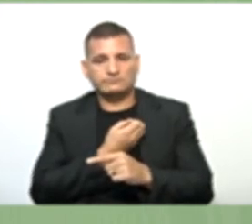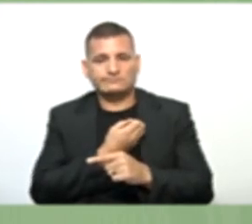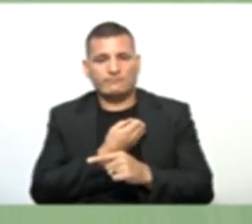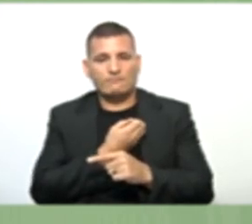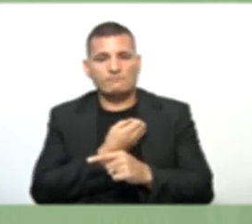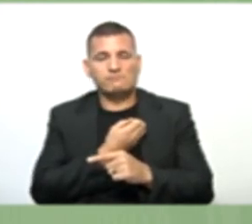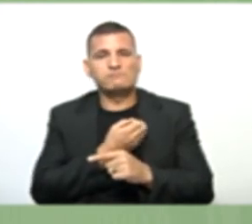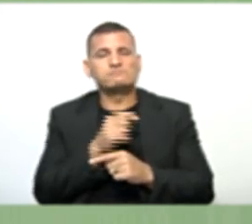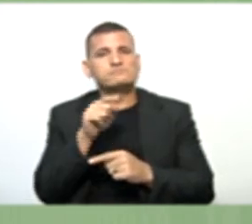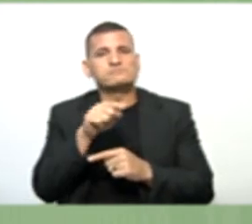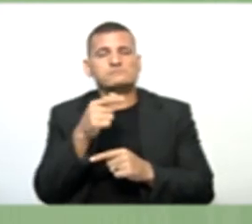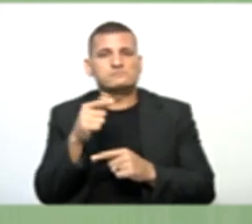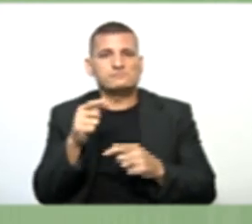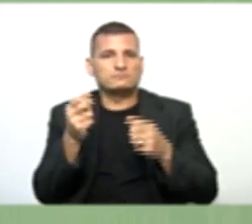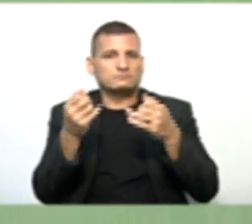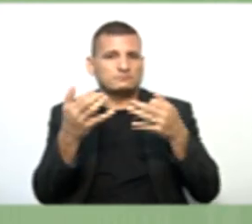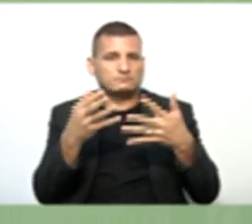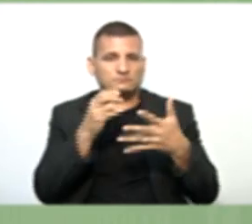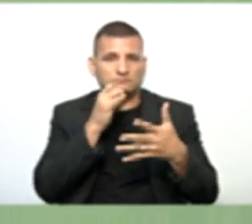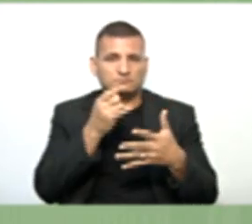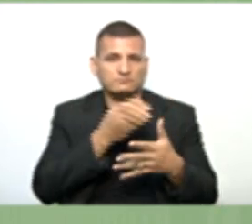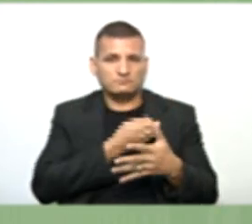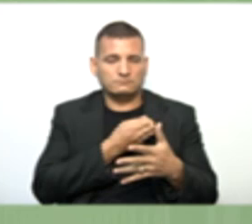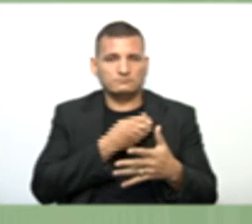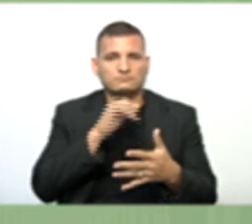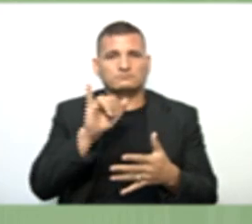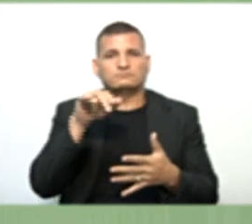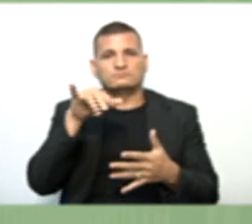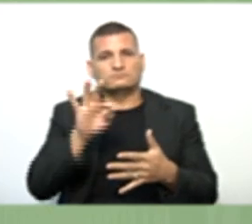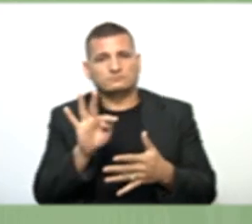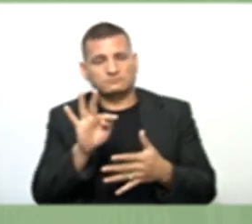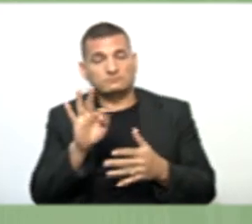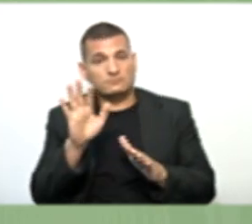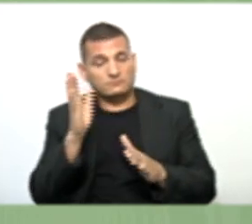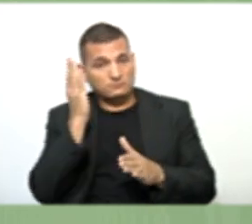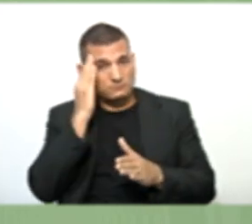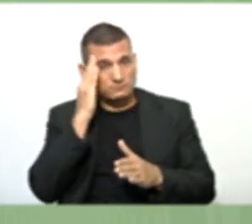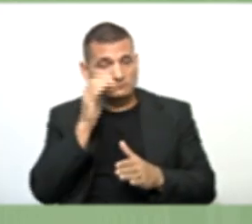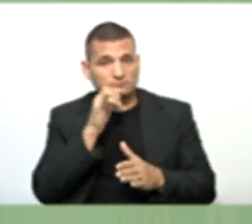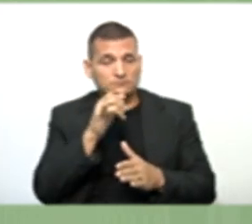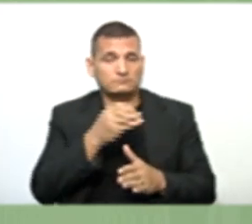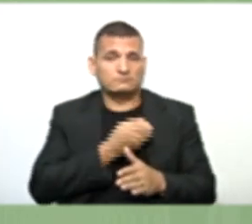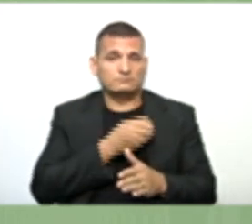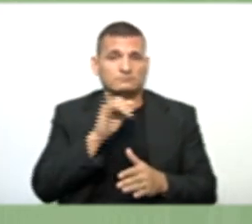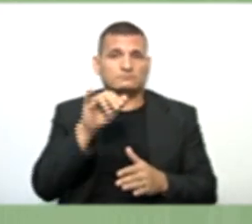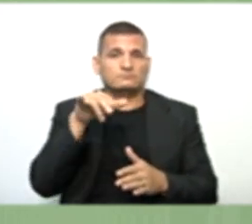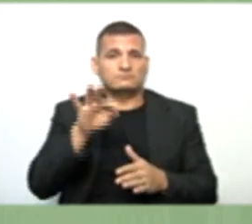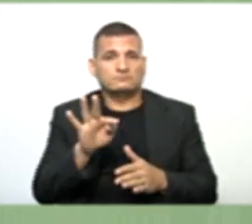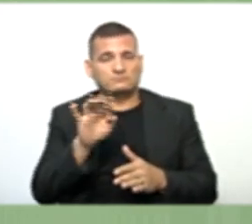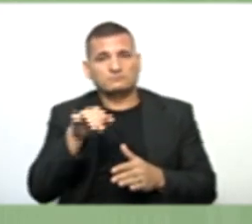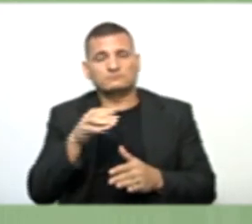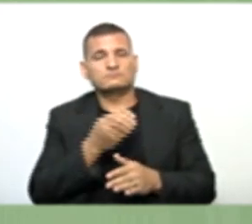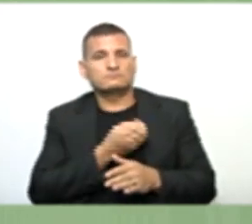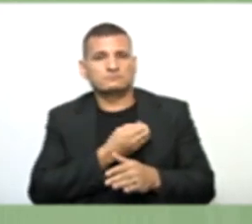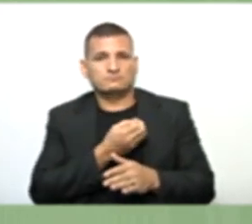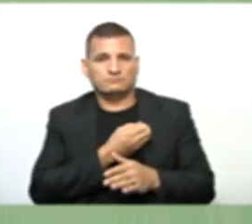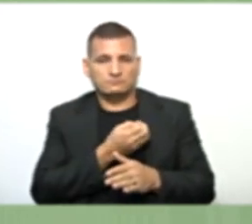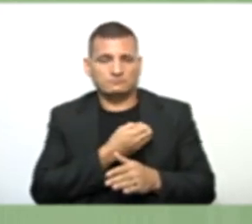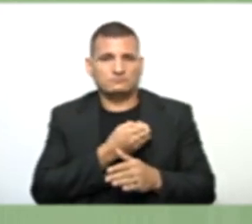Aqui não está especificando se o número é inteiro, mas nós sabemos que para o número ser par ou ímpar, a gente vai estar trabalhando com números